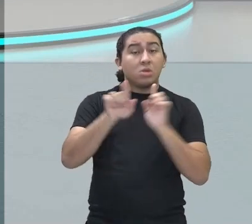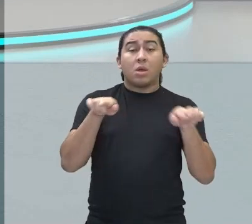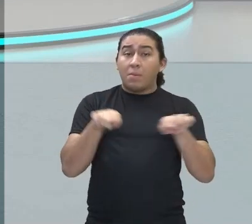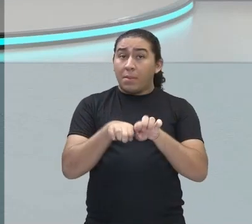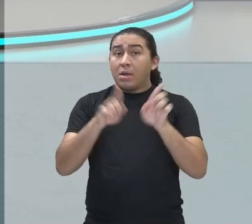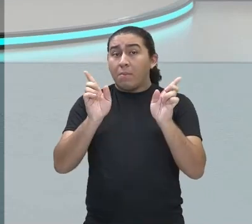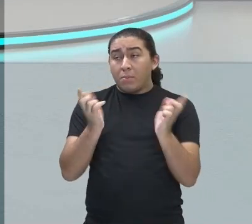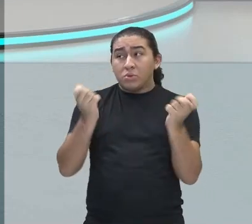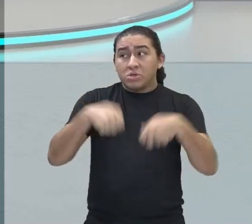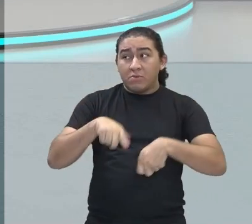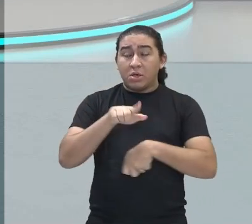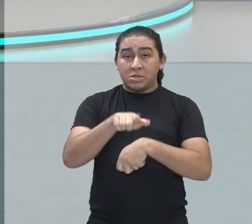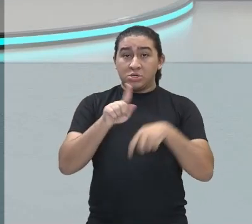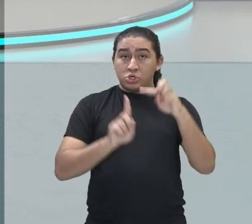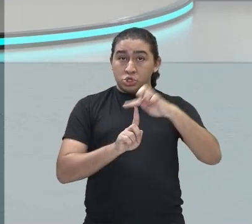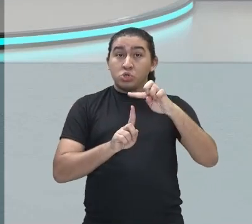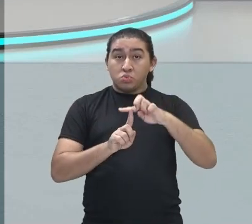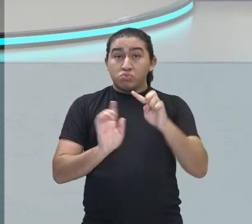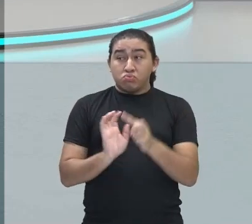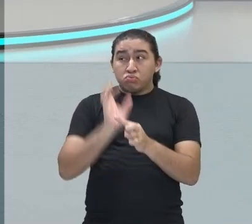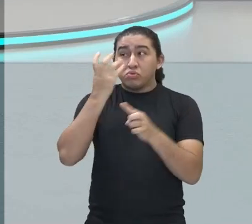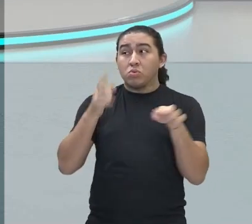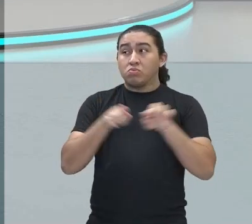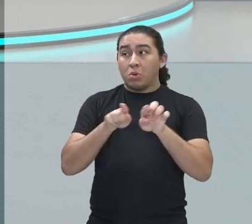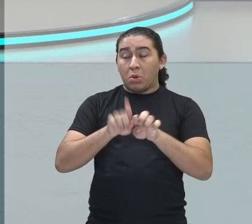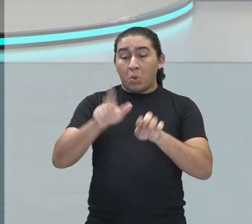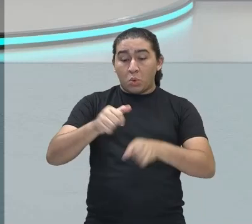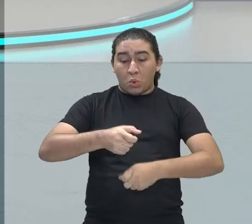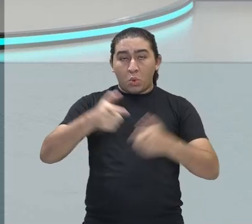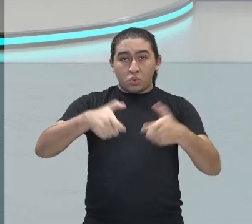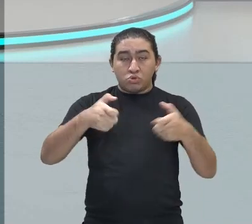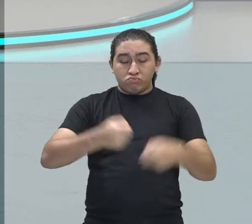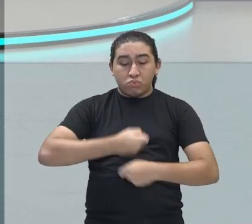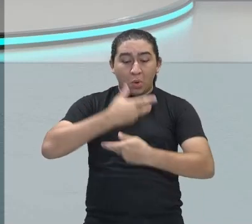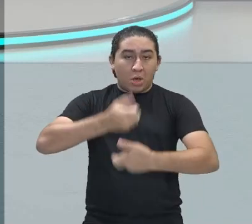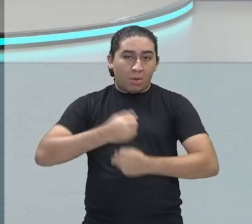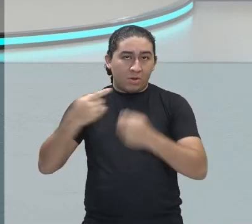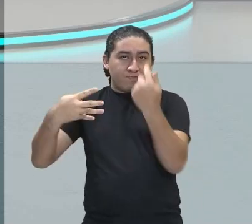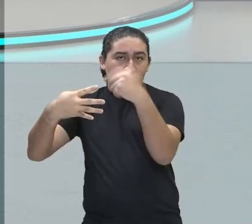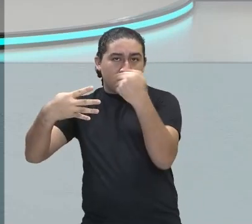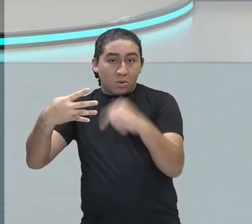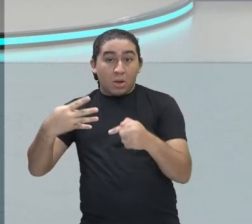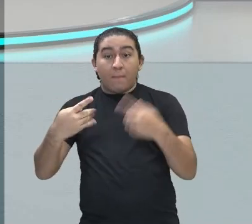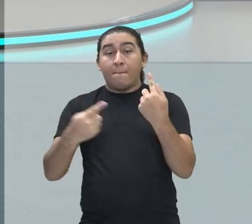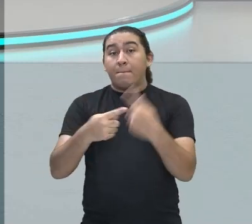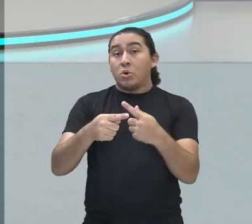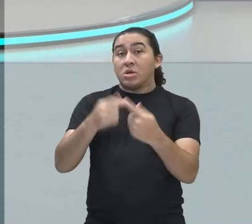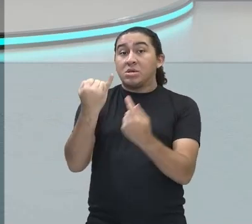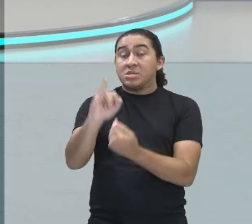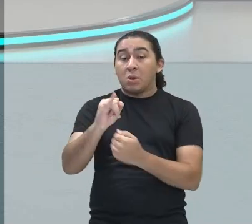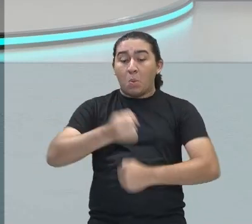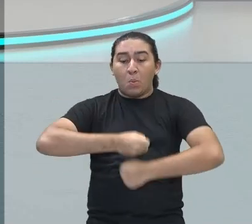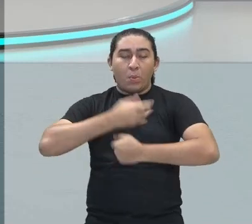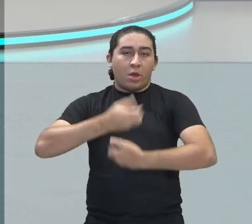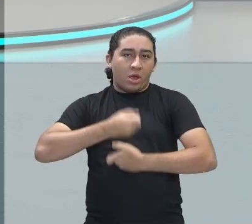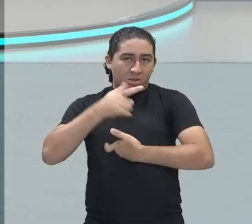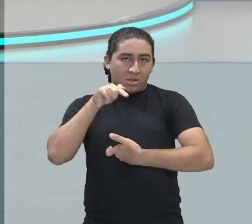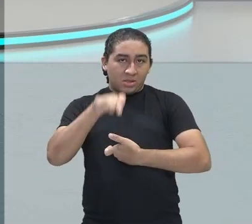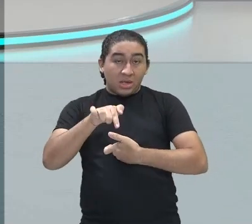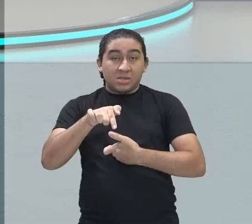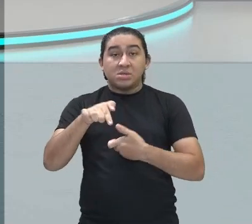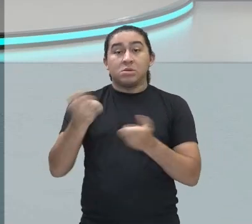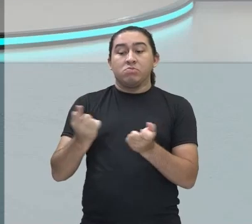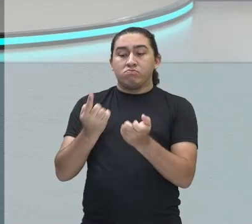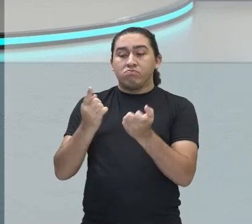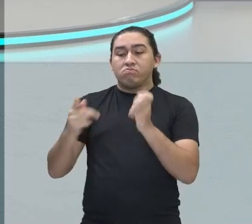de situação num poema simbolista. Por quê? Quando um poeta simbolista